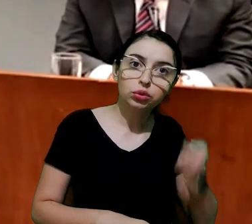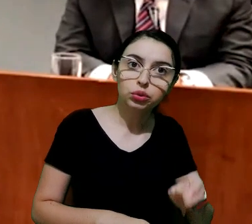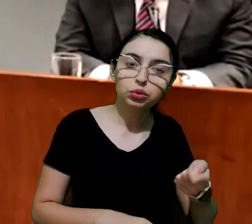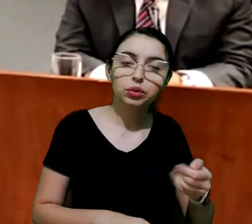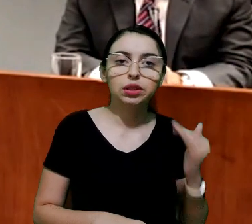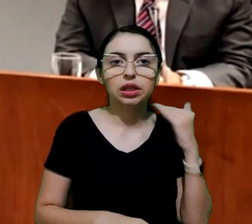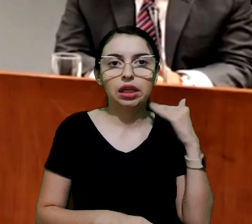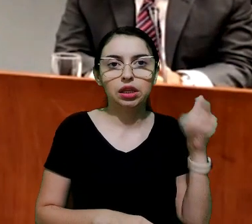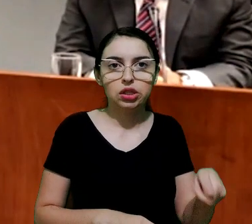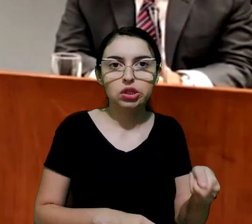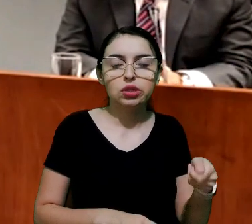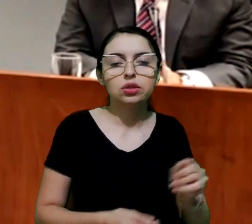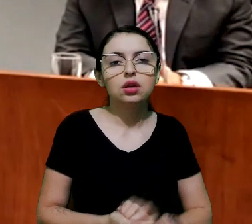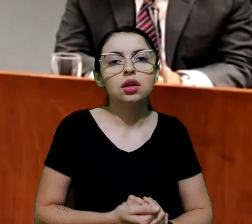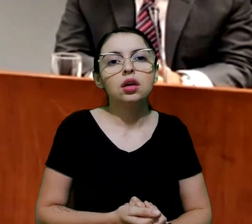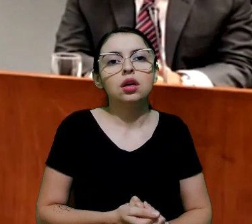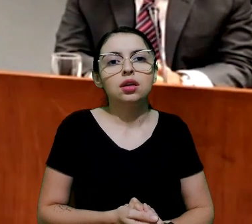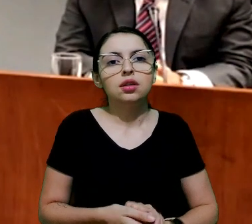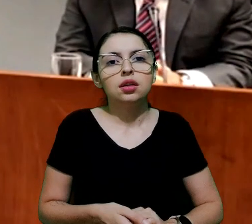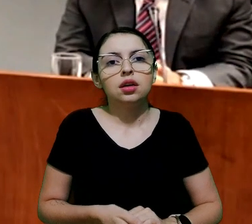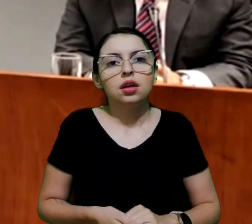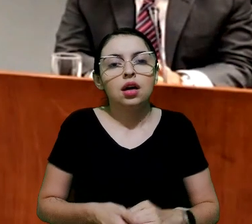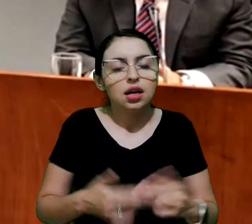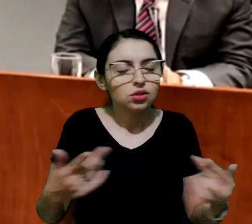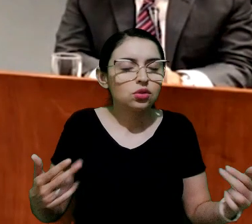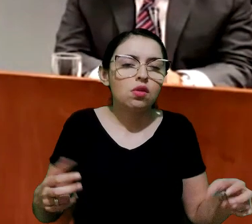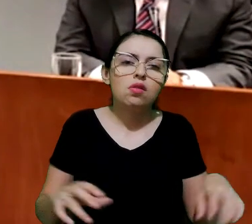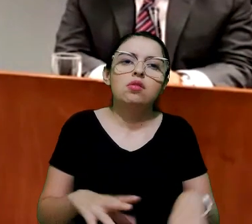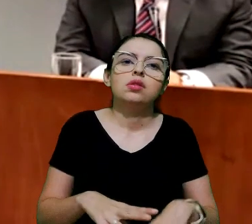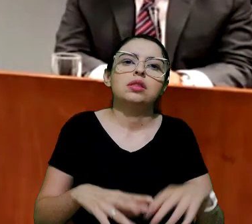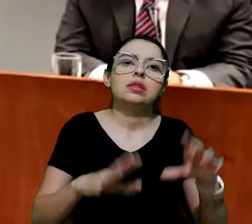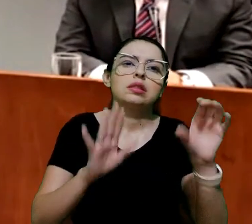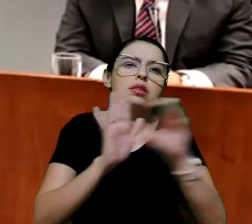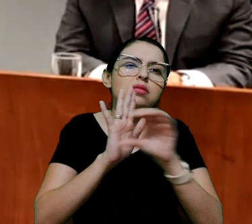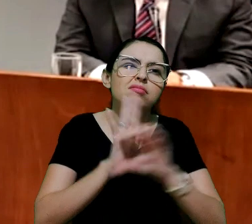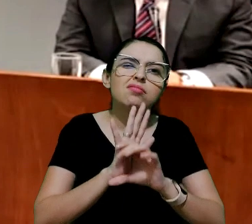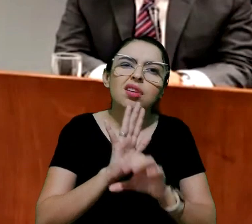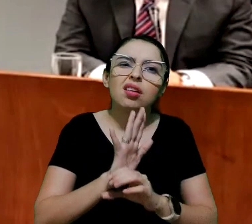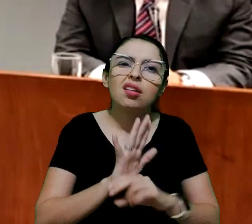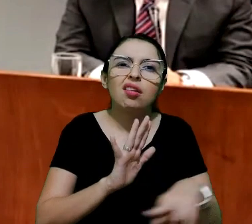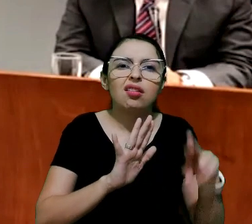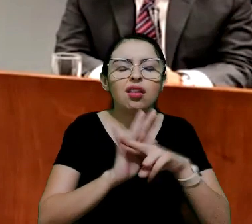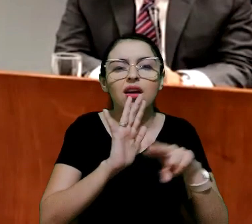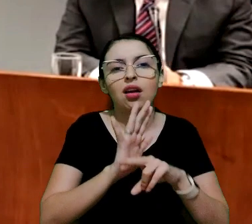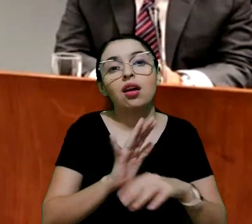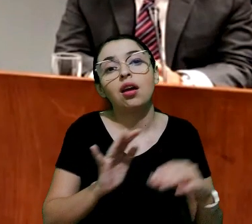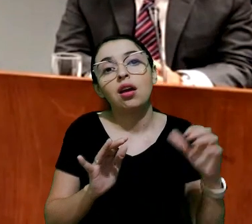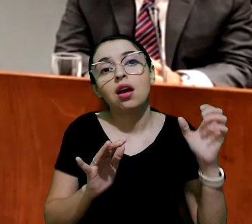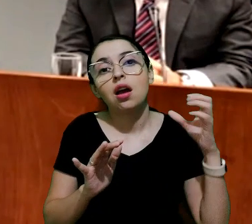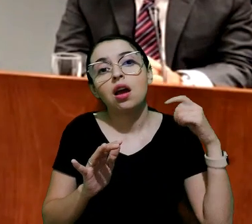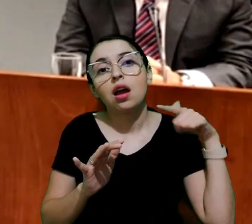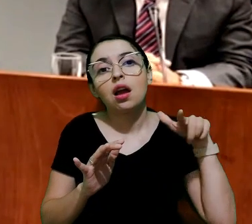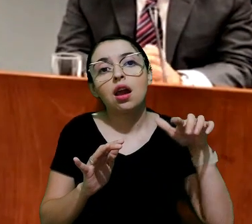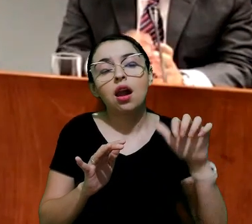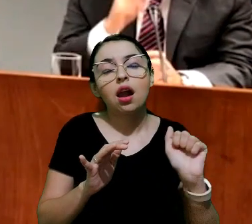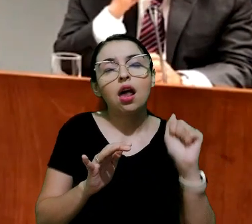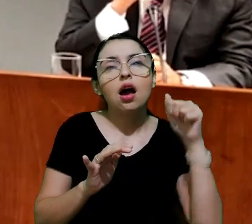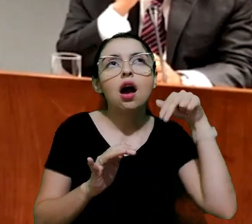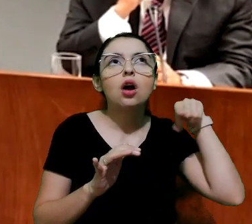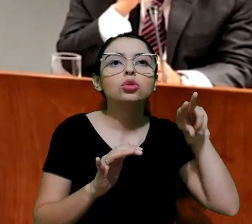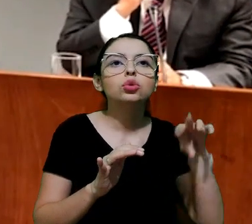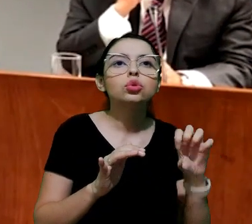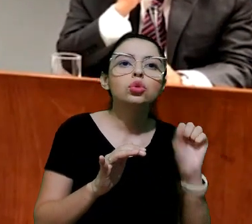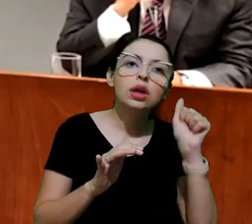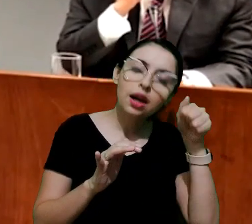pelos conceitos determinados pela função, pelas cláusulas gerais. Porque cláusula geral não é só da boa-fé que mexe no contrato.